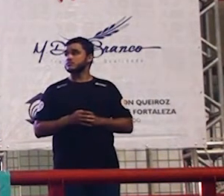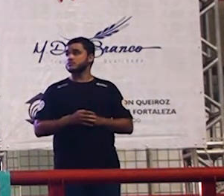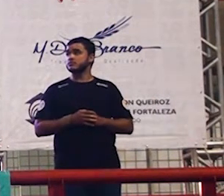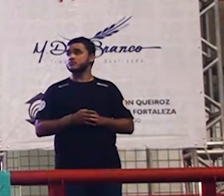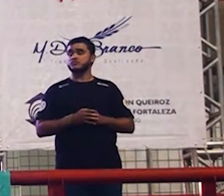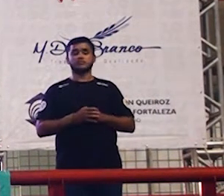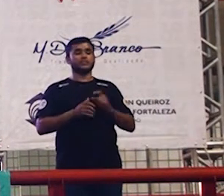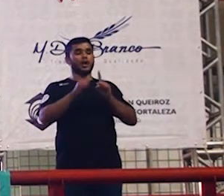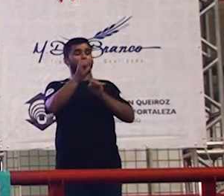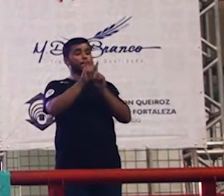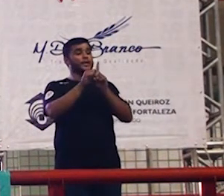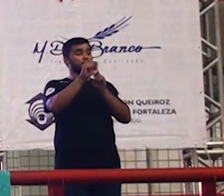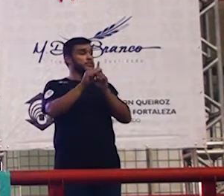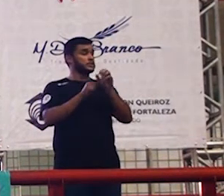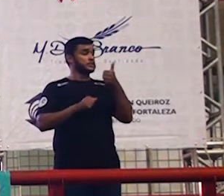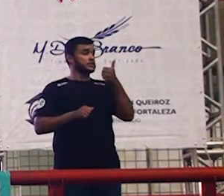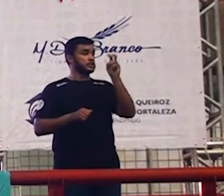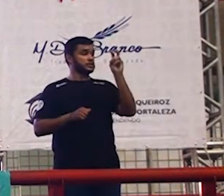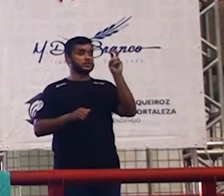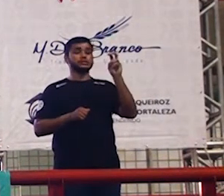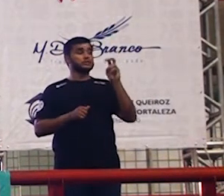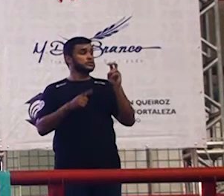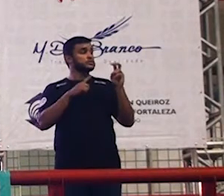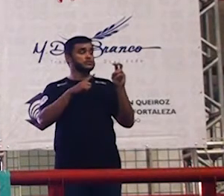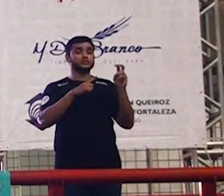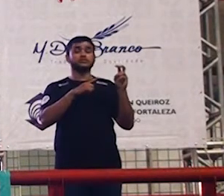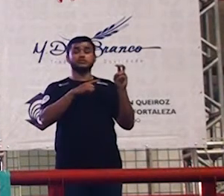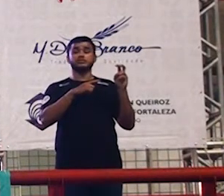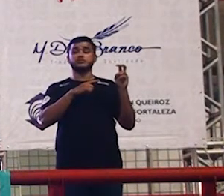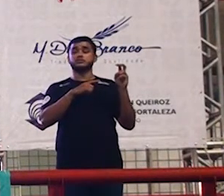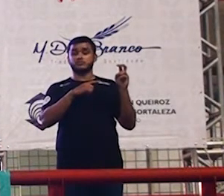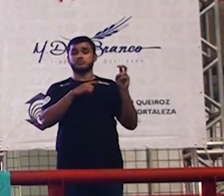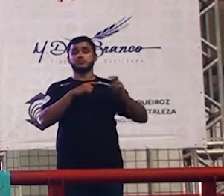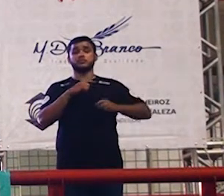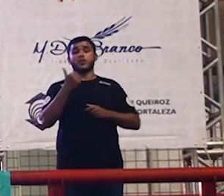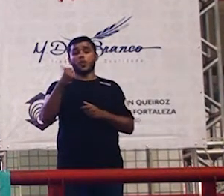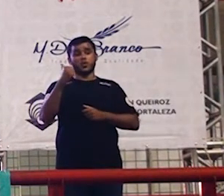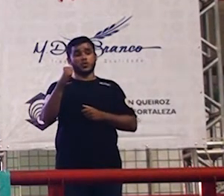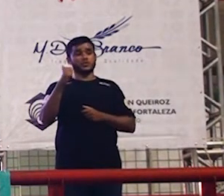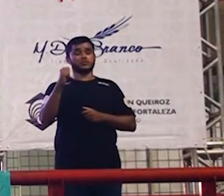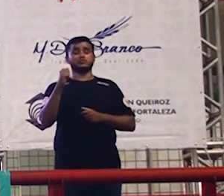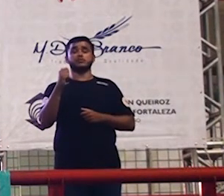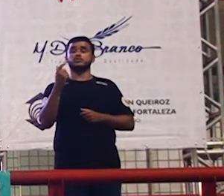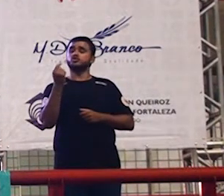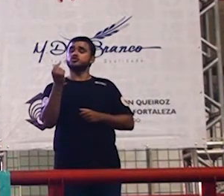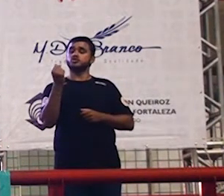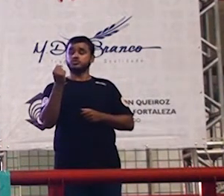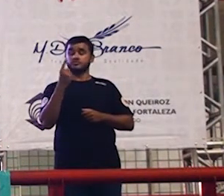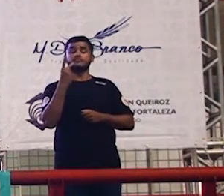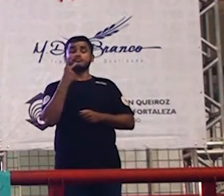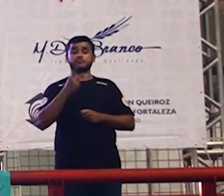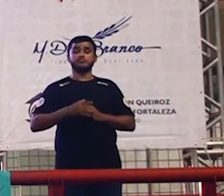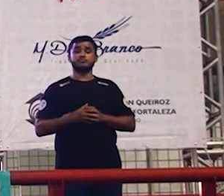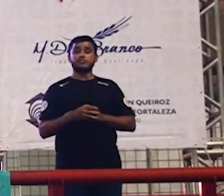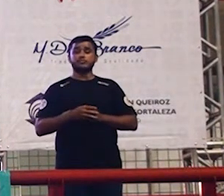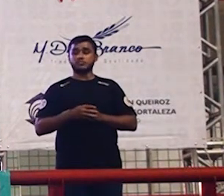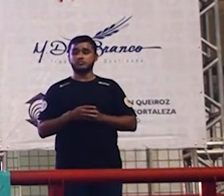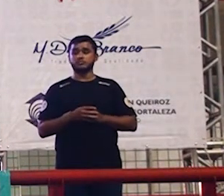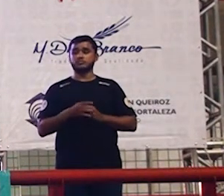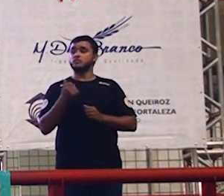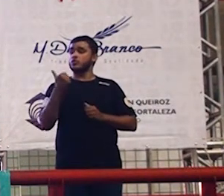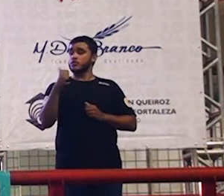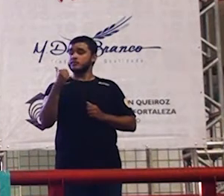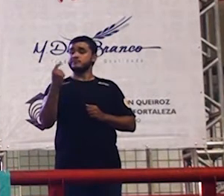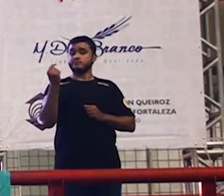15 meses e 11 contos de réis. Marcela amou-me durante 15 meses e 11 contos